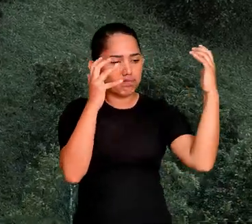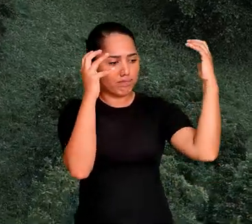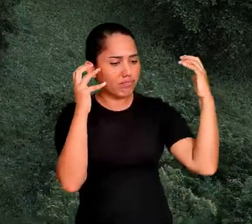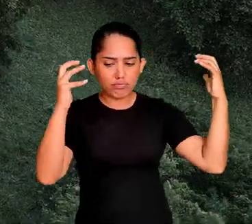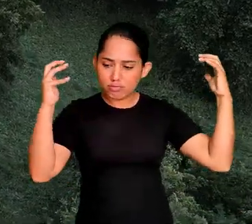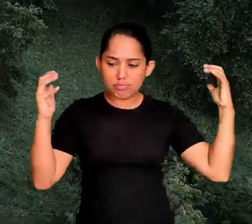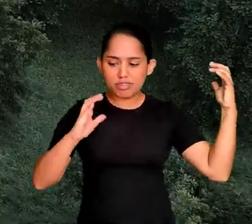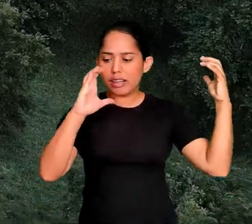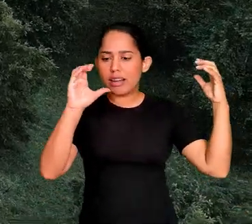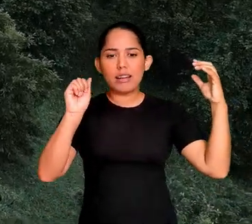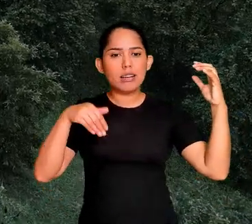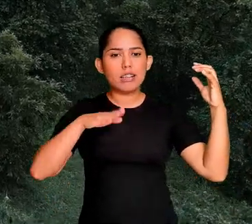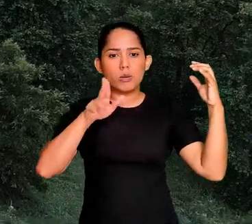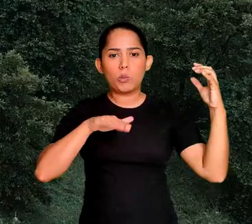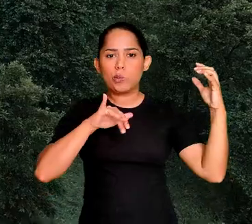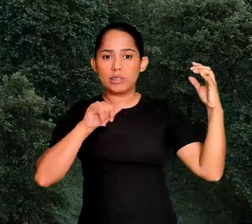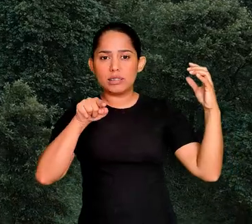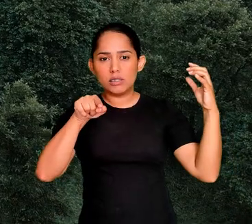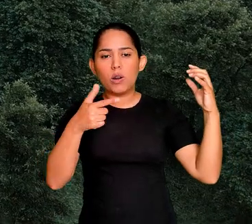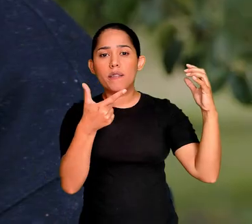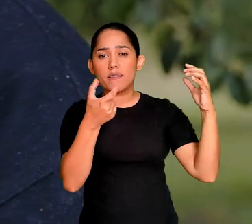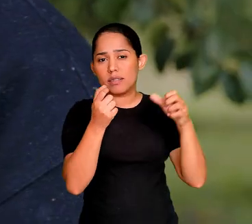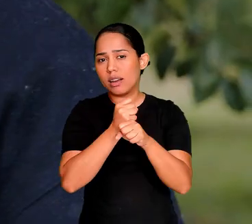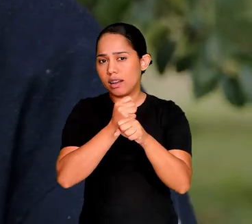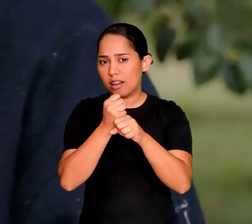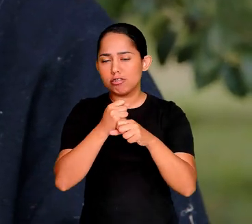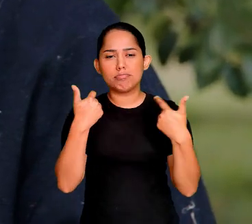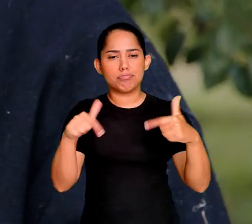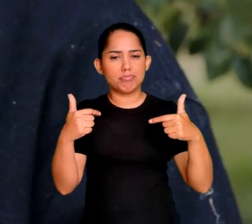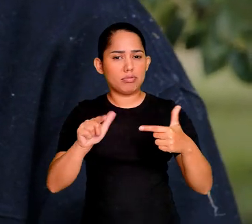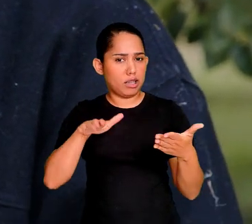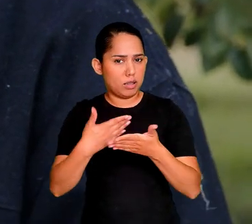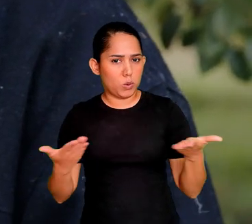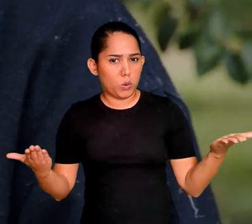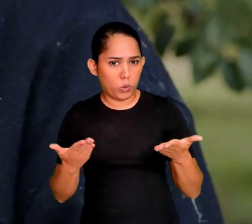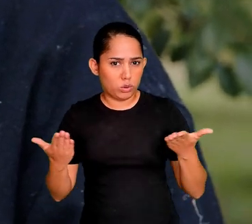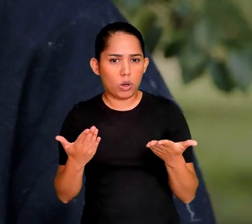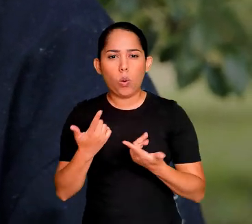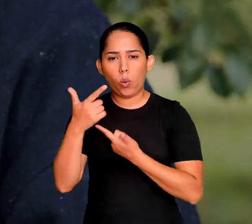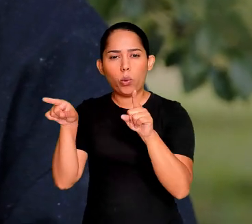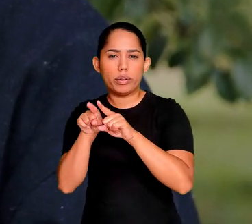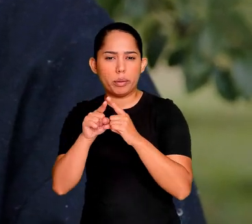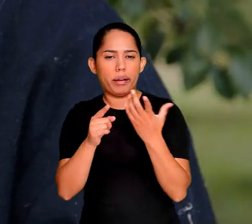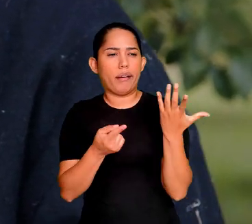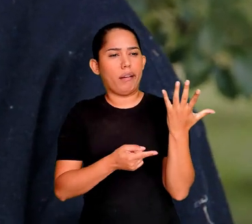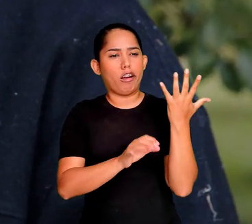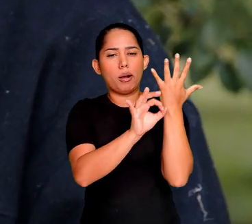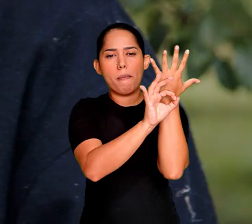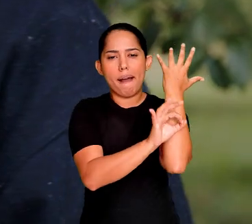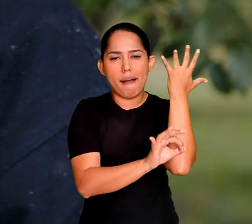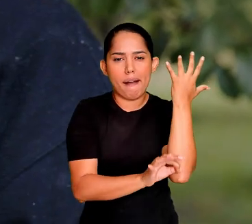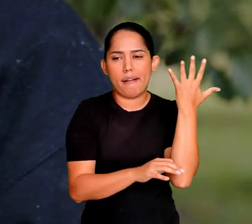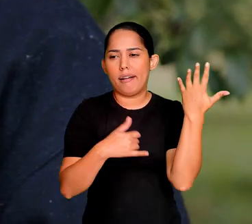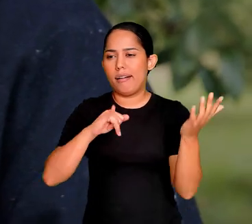né? Isso há 20 anos, as primeiras árvores. E hoje a gente trabalha com cambuci, algumas outras nativas, né? Um pouco de jussara,